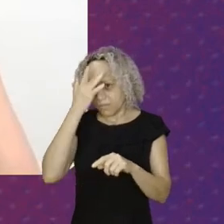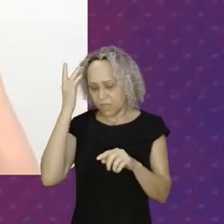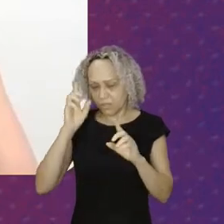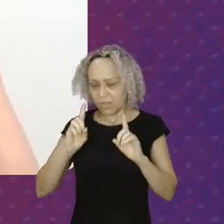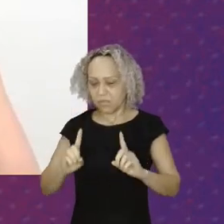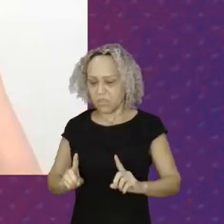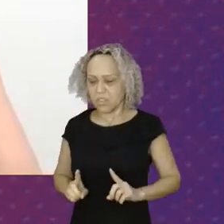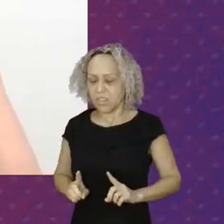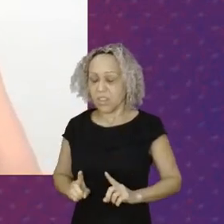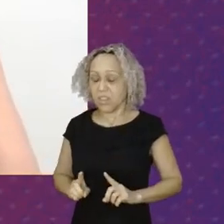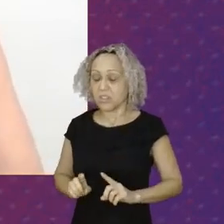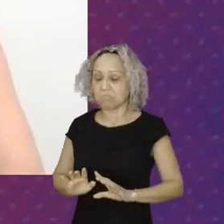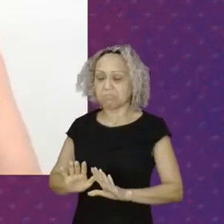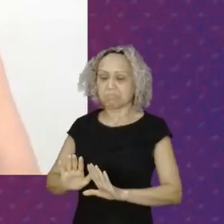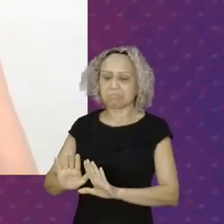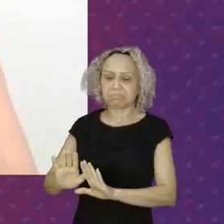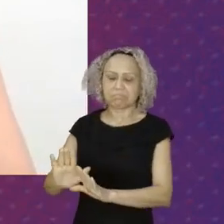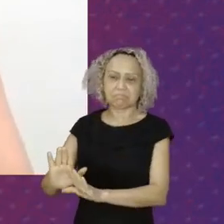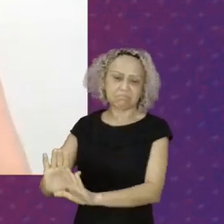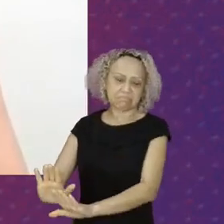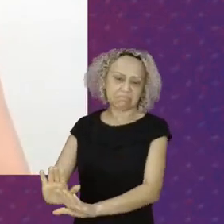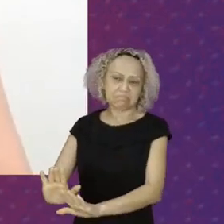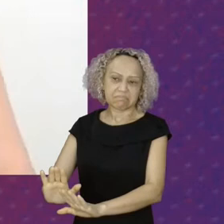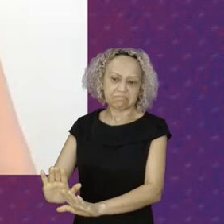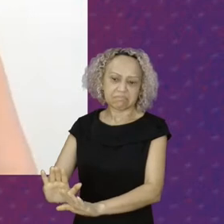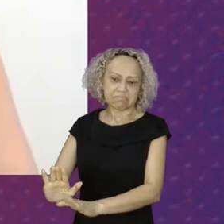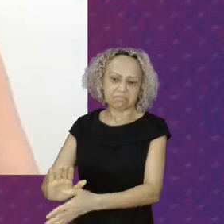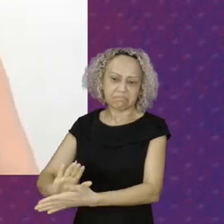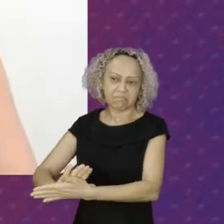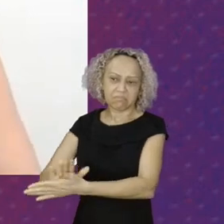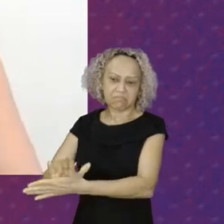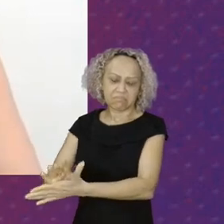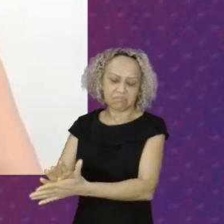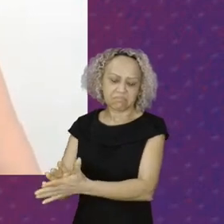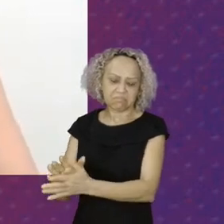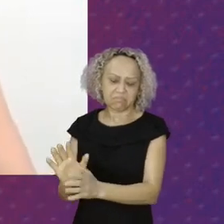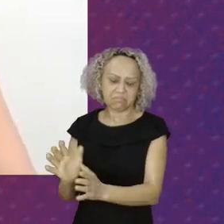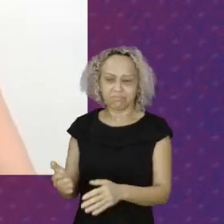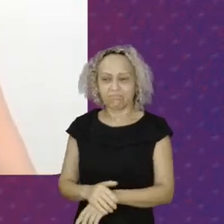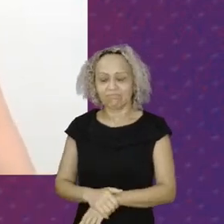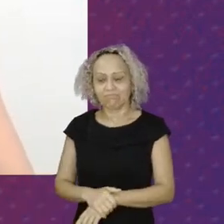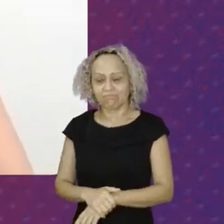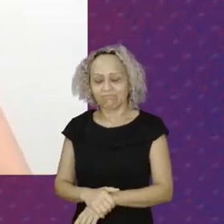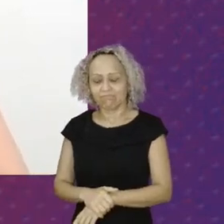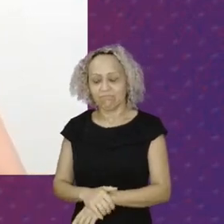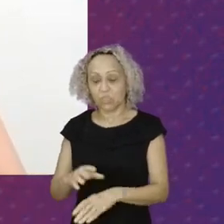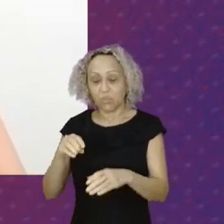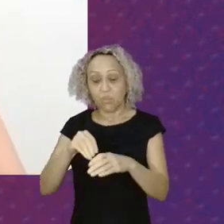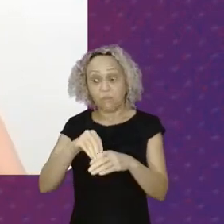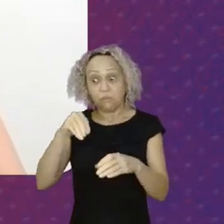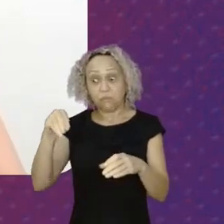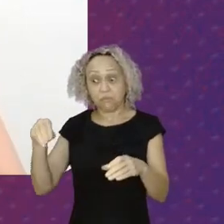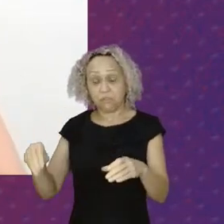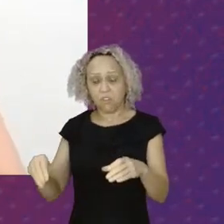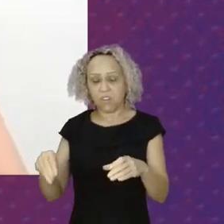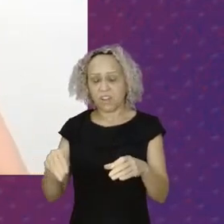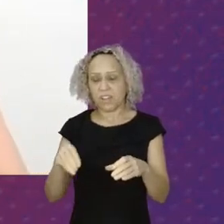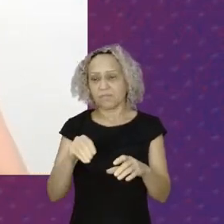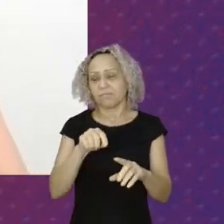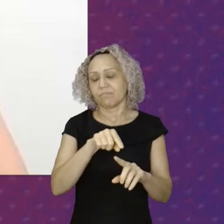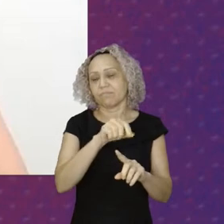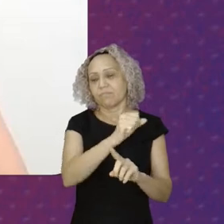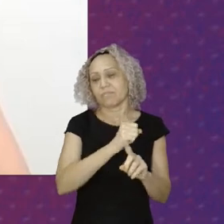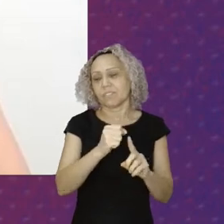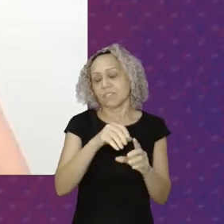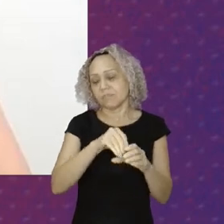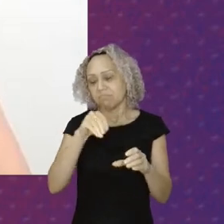mulheres, além de termos que enfrentar o machismo, o sexismo,